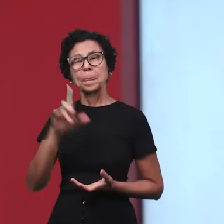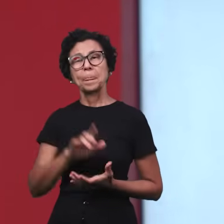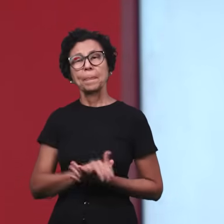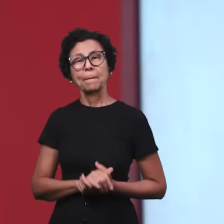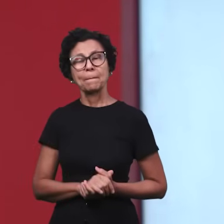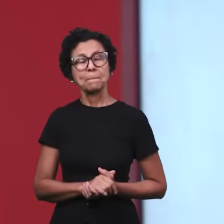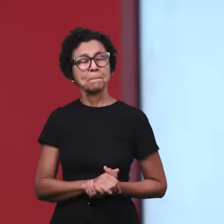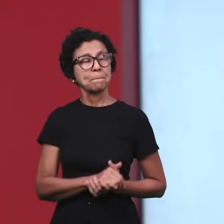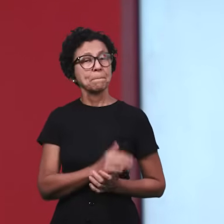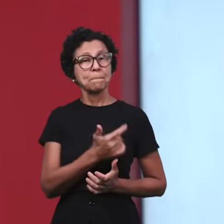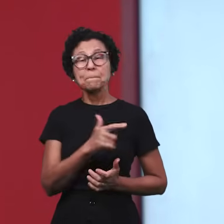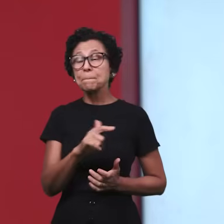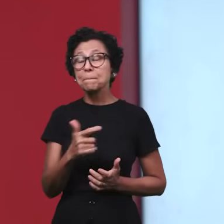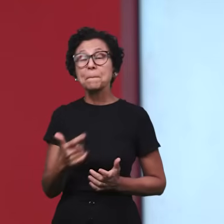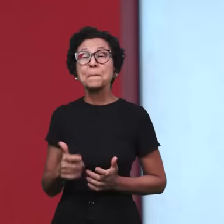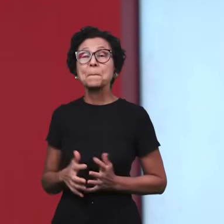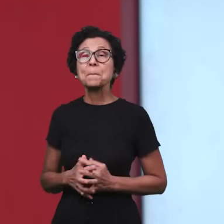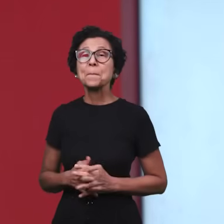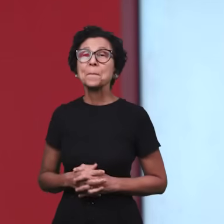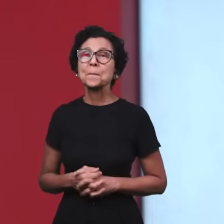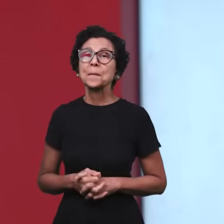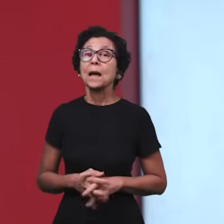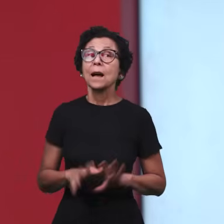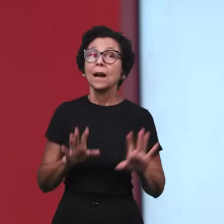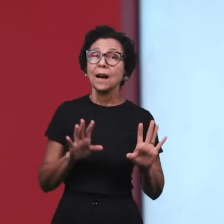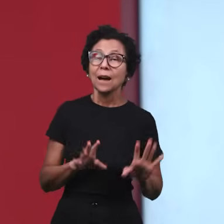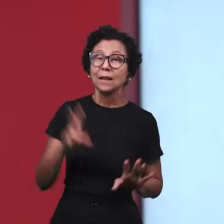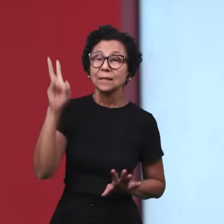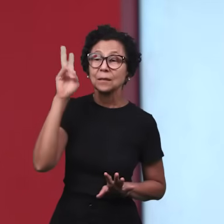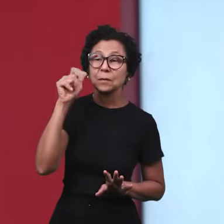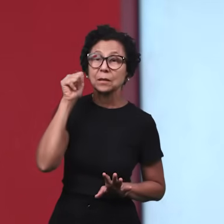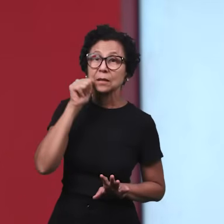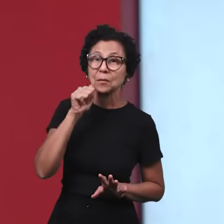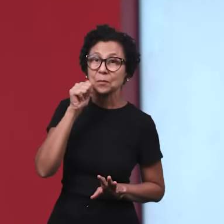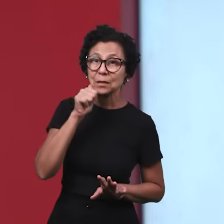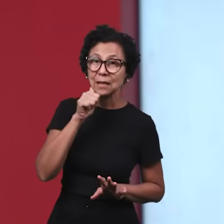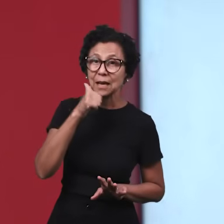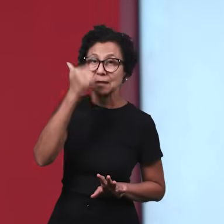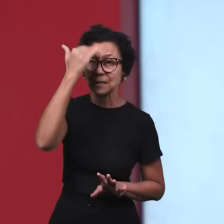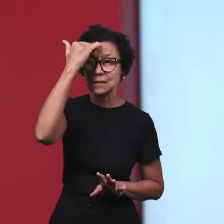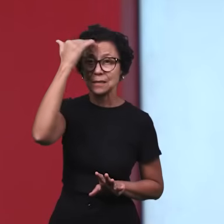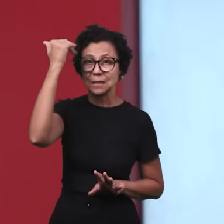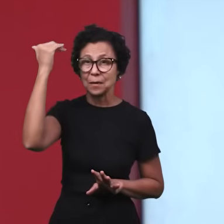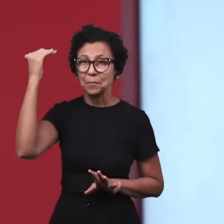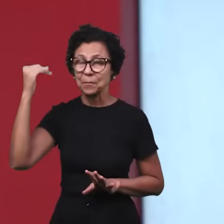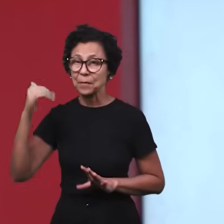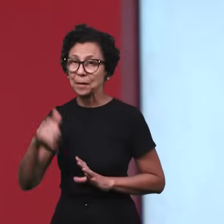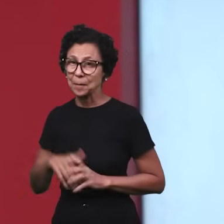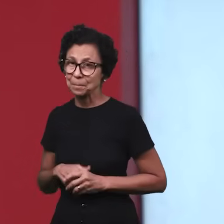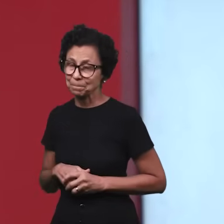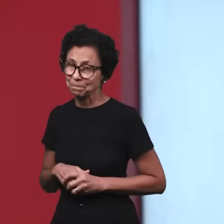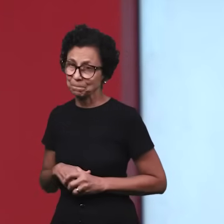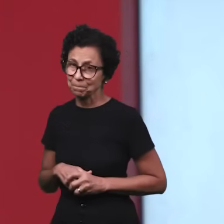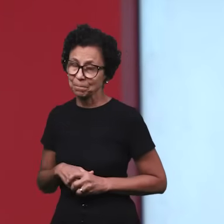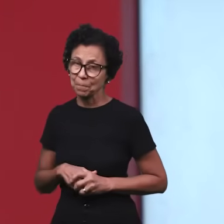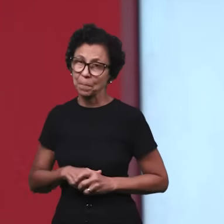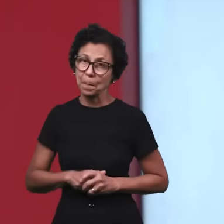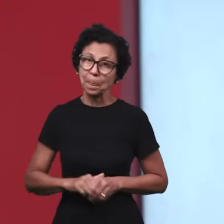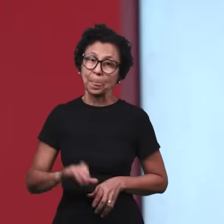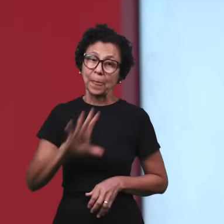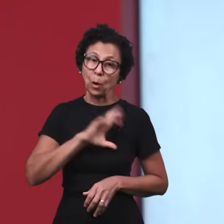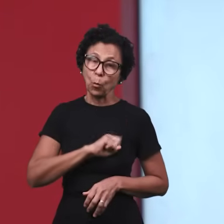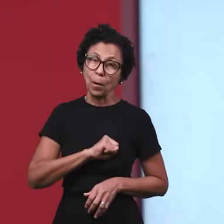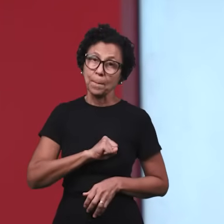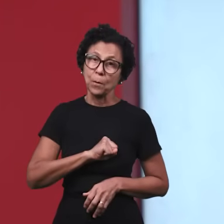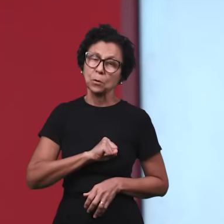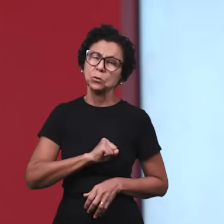pega esse versículo que fala da neve, a gente lembra da mulher virtuosa, que fala assim, o amor de muitos esfriará, não de todos. A